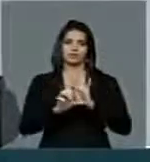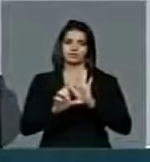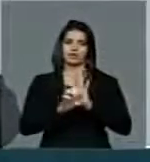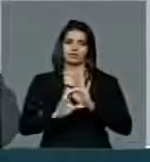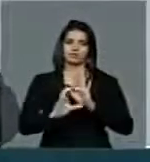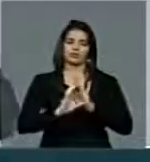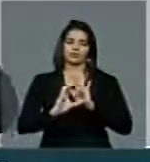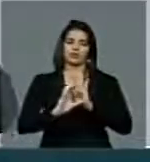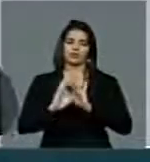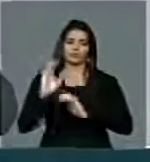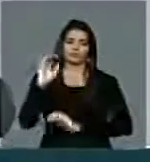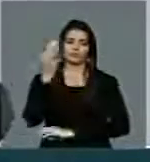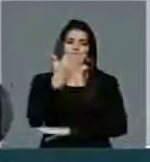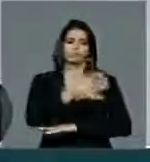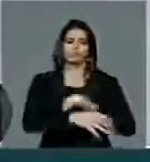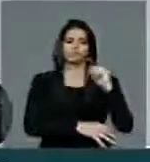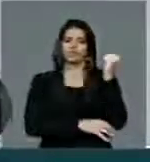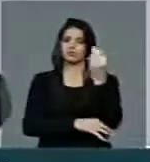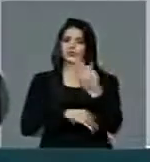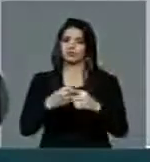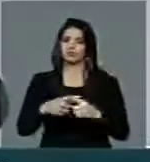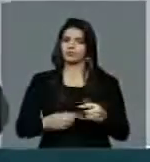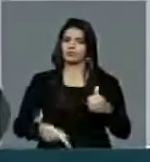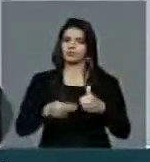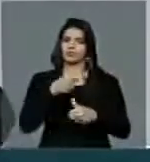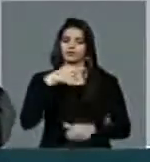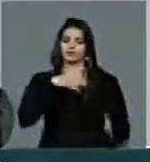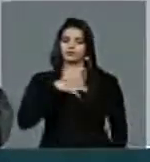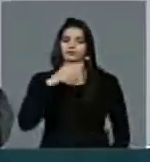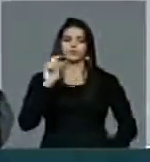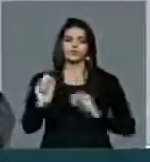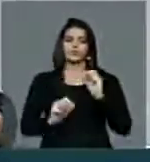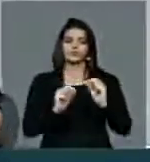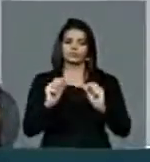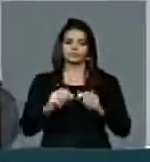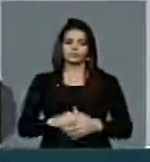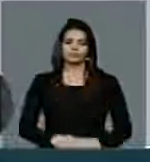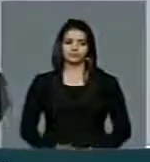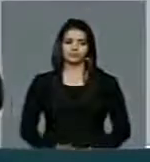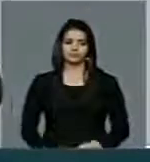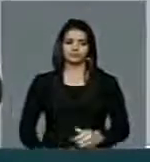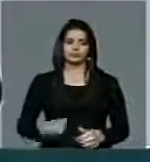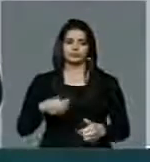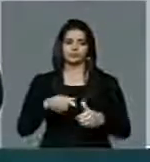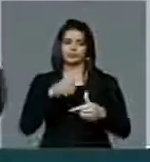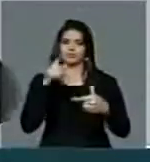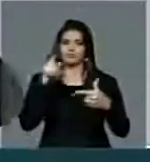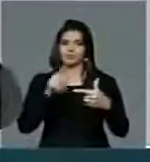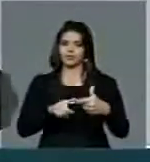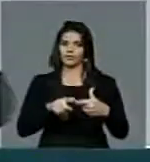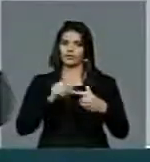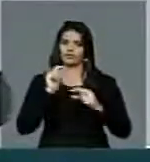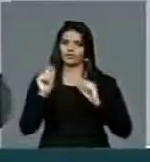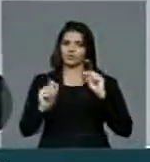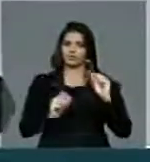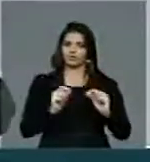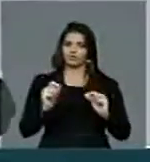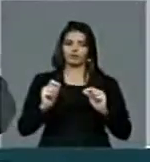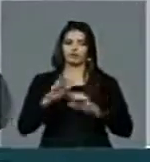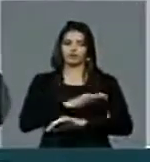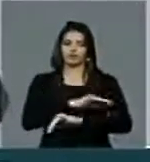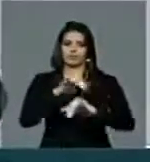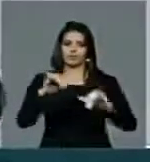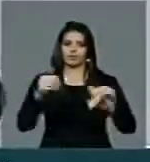Florestal. Então, o primeiro aspecto que eu quero deixar claro é isso. O segundo aspecto que eu gostaria de salientar, e que é